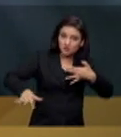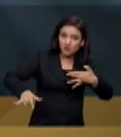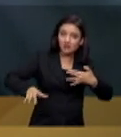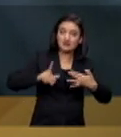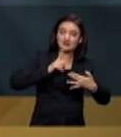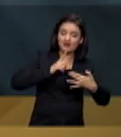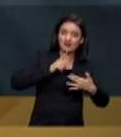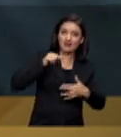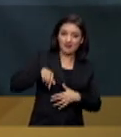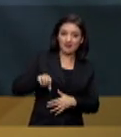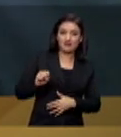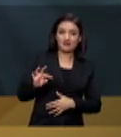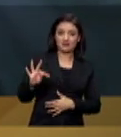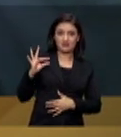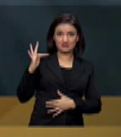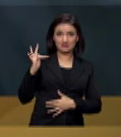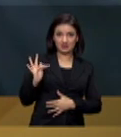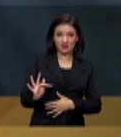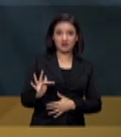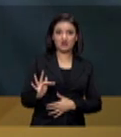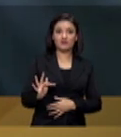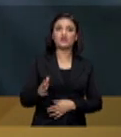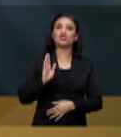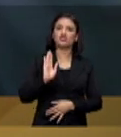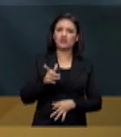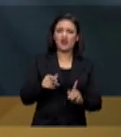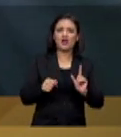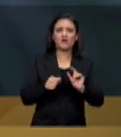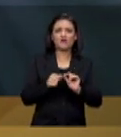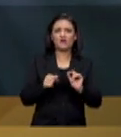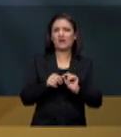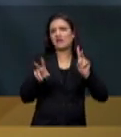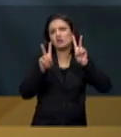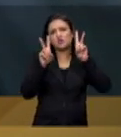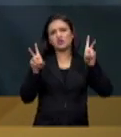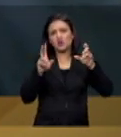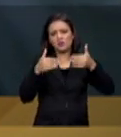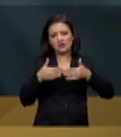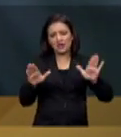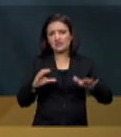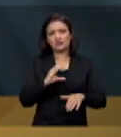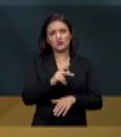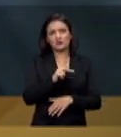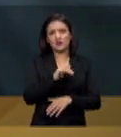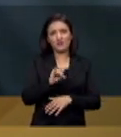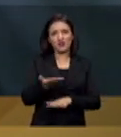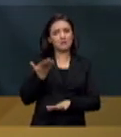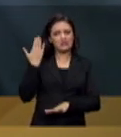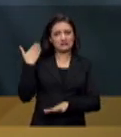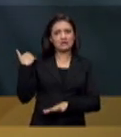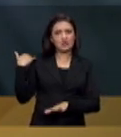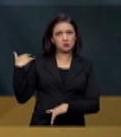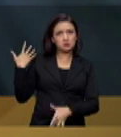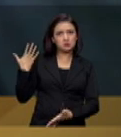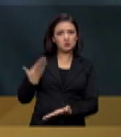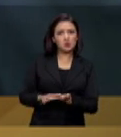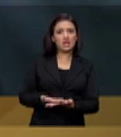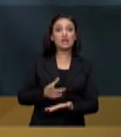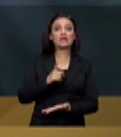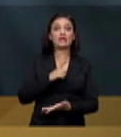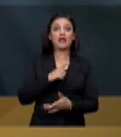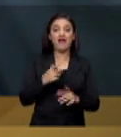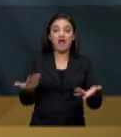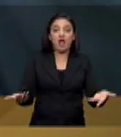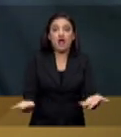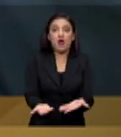que esse tribunal já produziu acerca de instalações de comissões parlamentares de inquérito tem, no